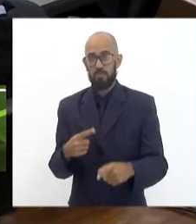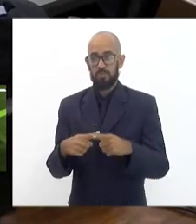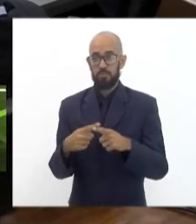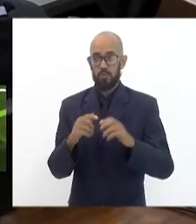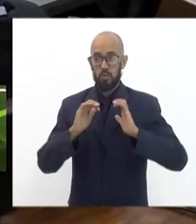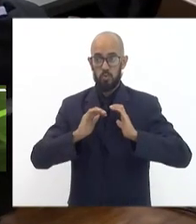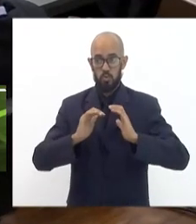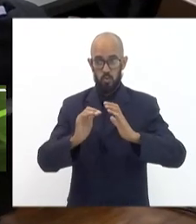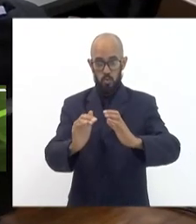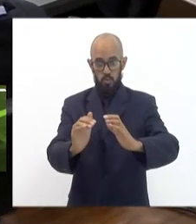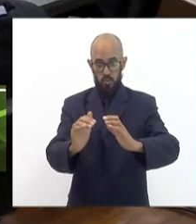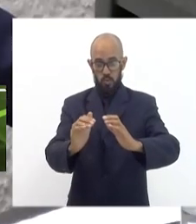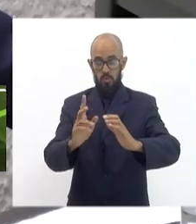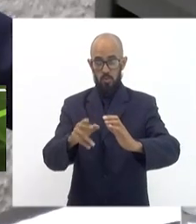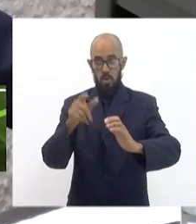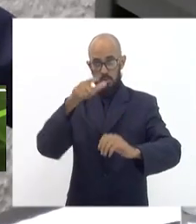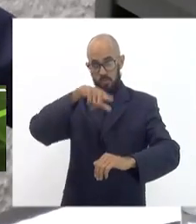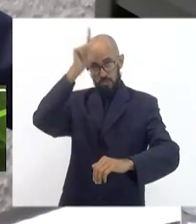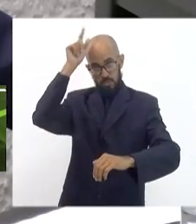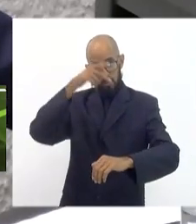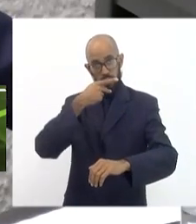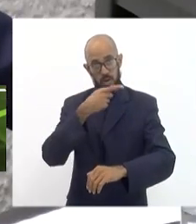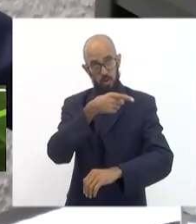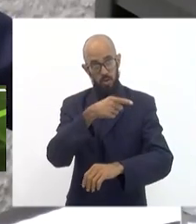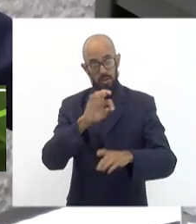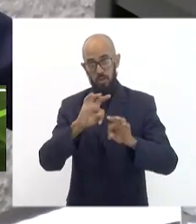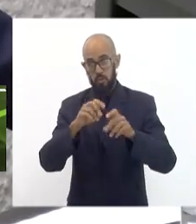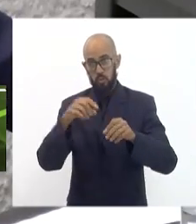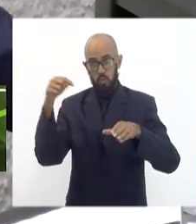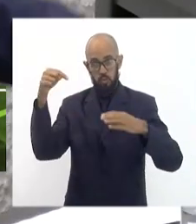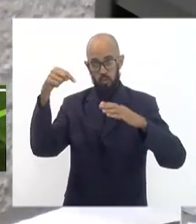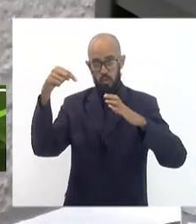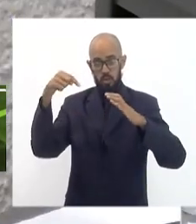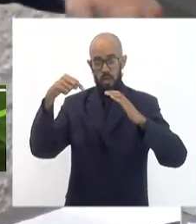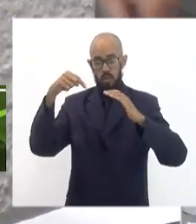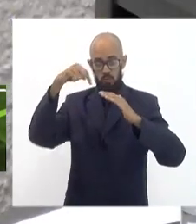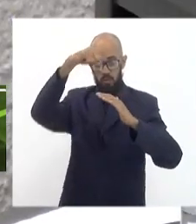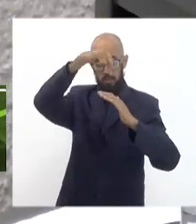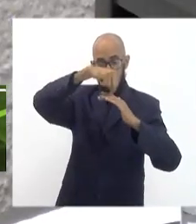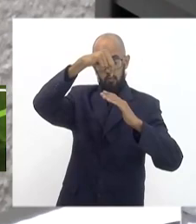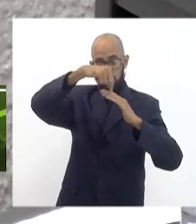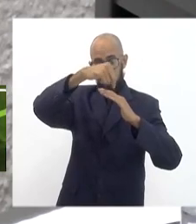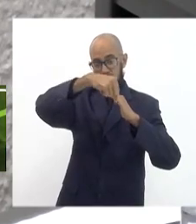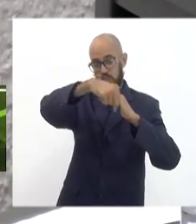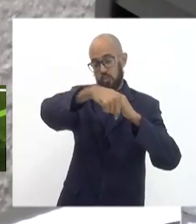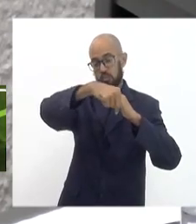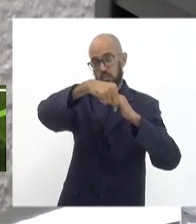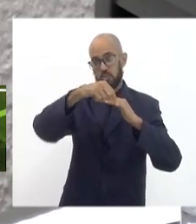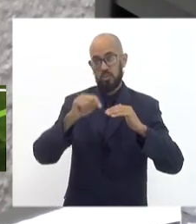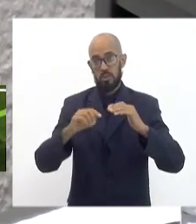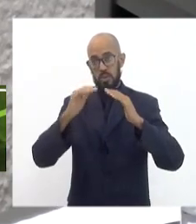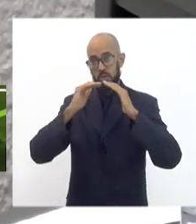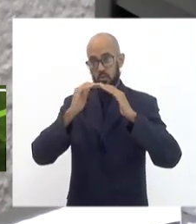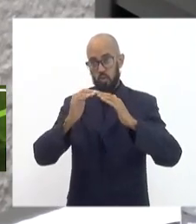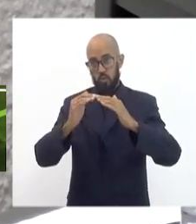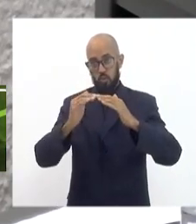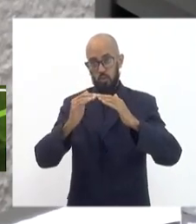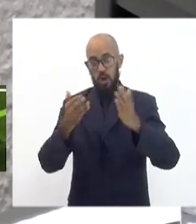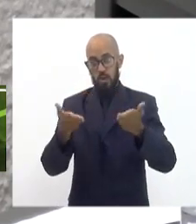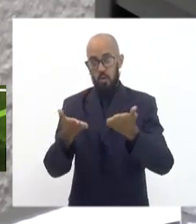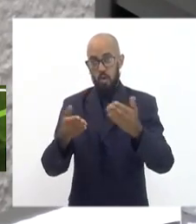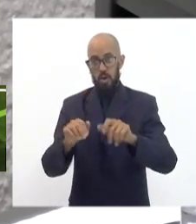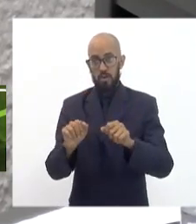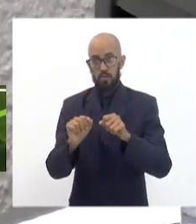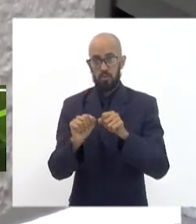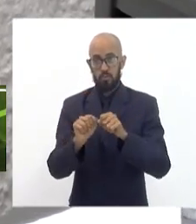turno como Luiz falou que conhece bem o assunto tá todo furado e este túnel que eu tô apontando assim ele agora começou a